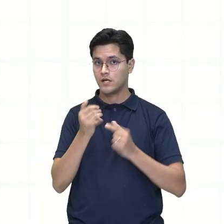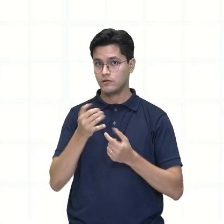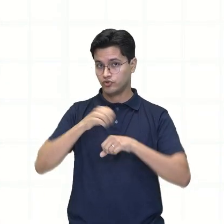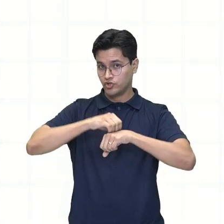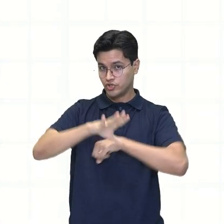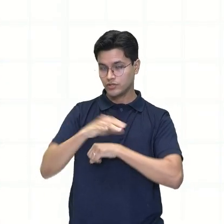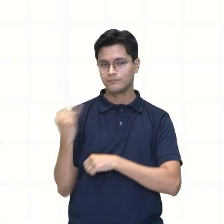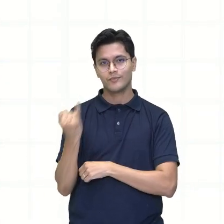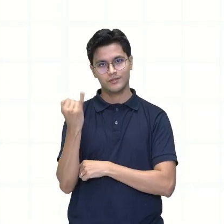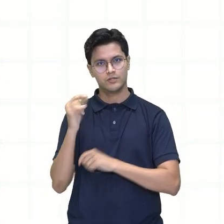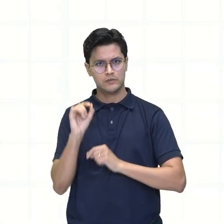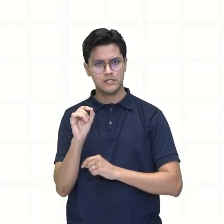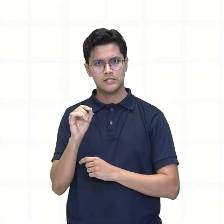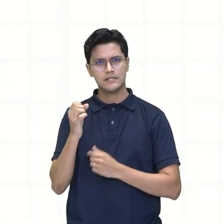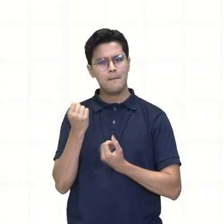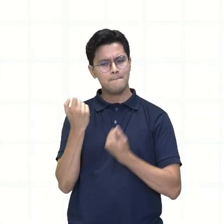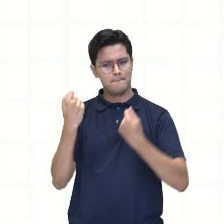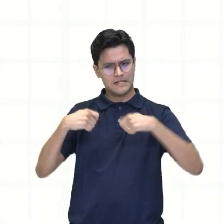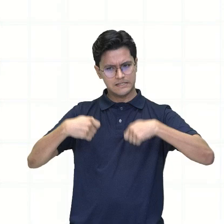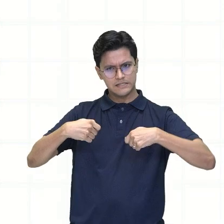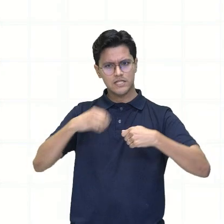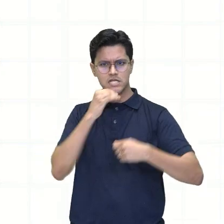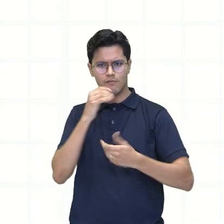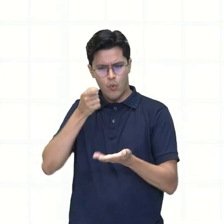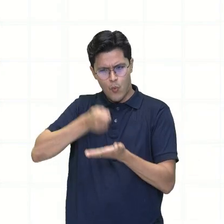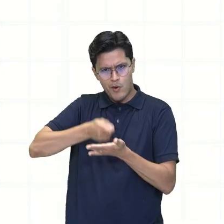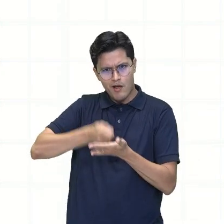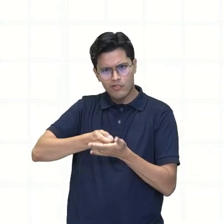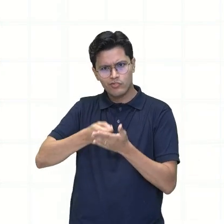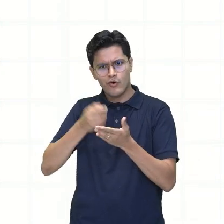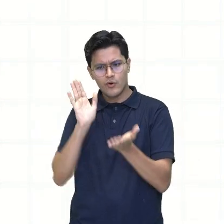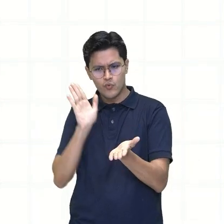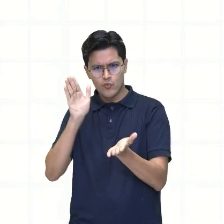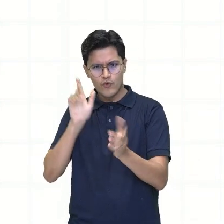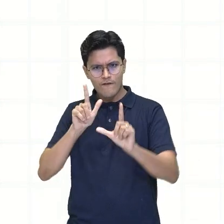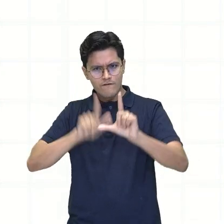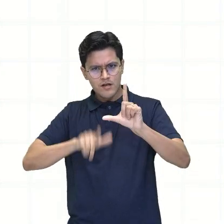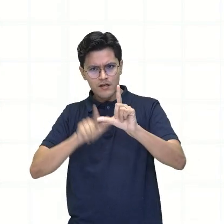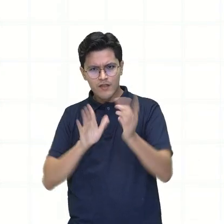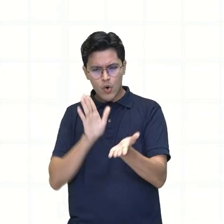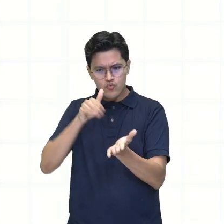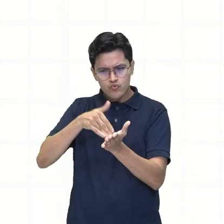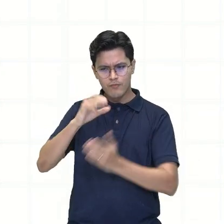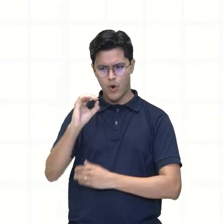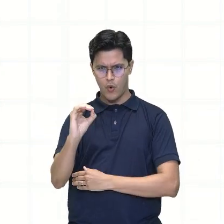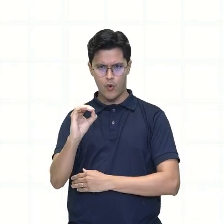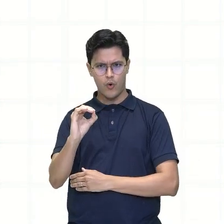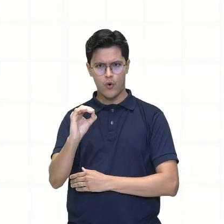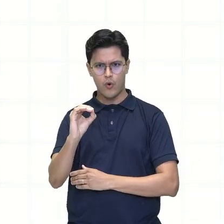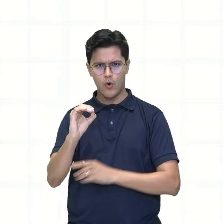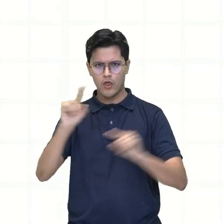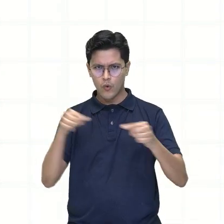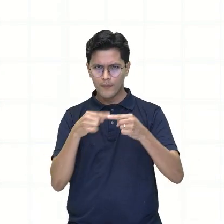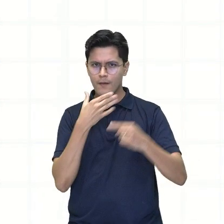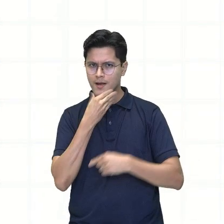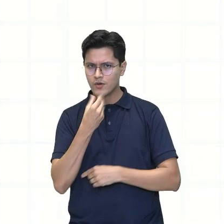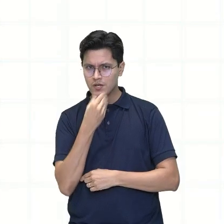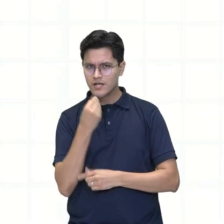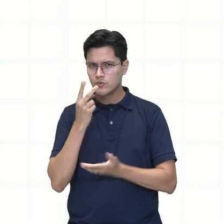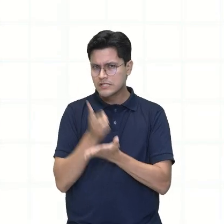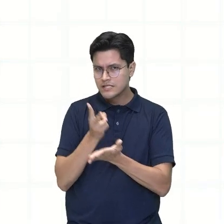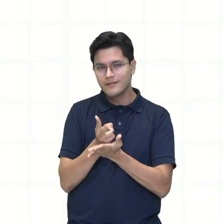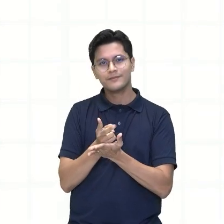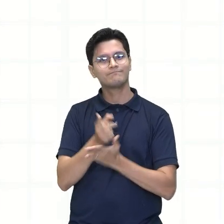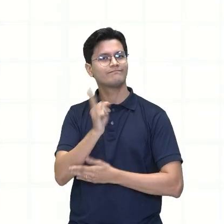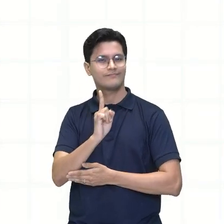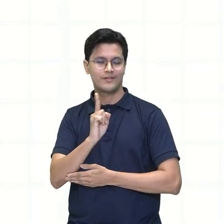significa que vai ser masculino. Então, a gente tem que tomar cuidado. Por exemplo, aqui, olha, vale, terminou com E. E aí, não dá aquela sensação de que se é